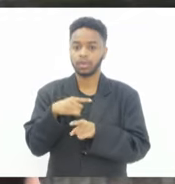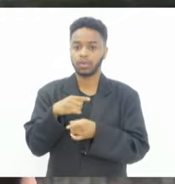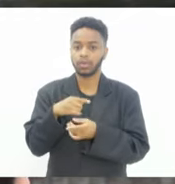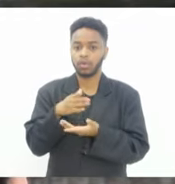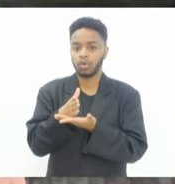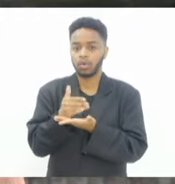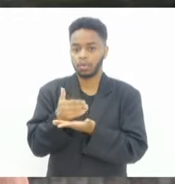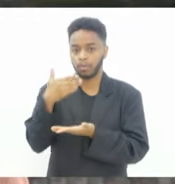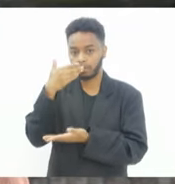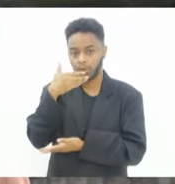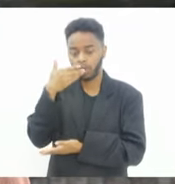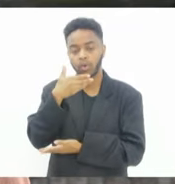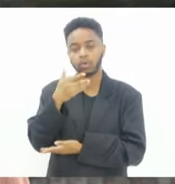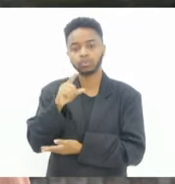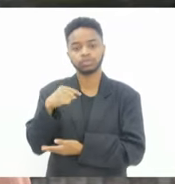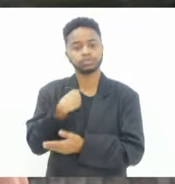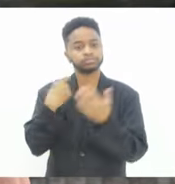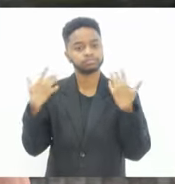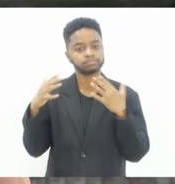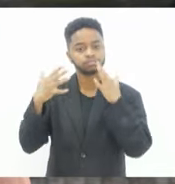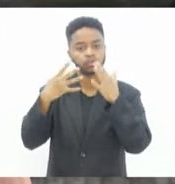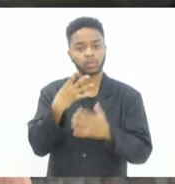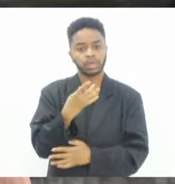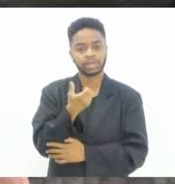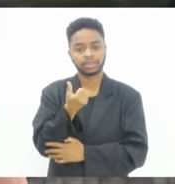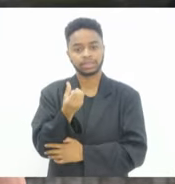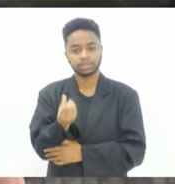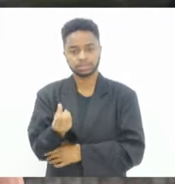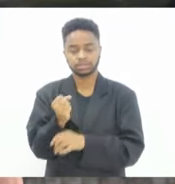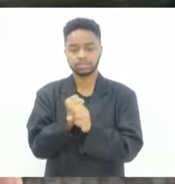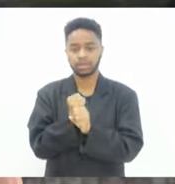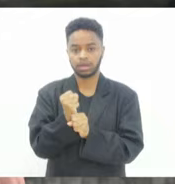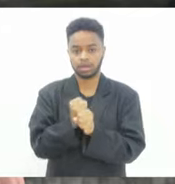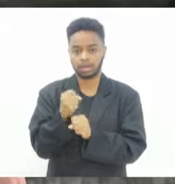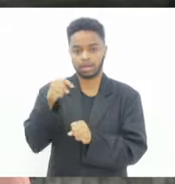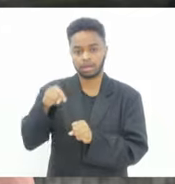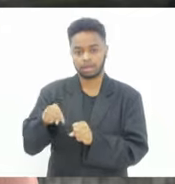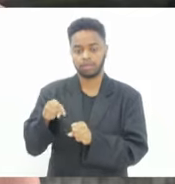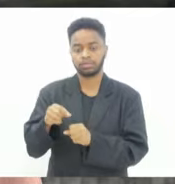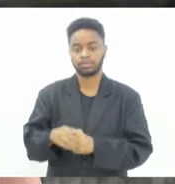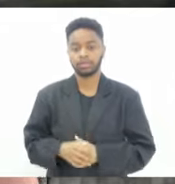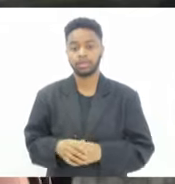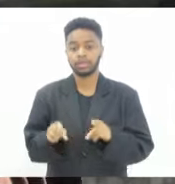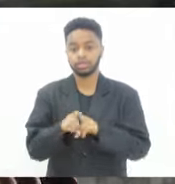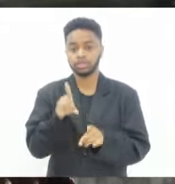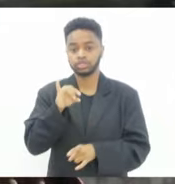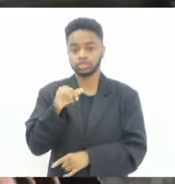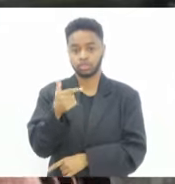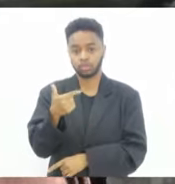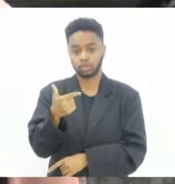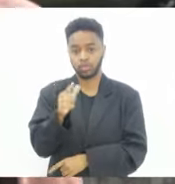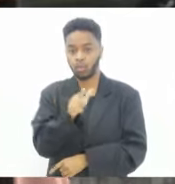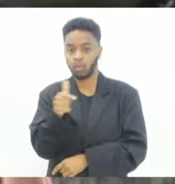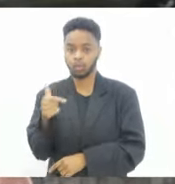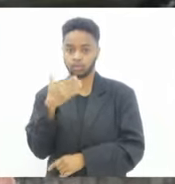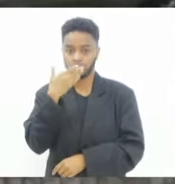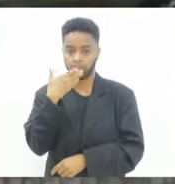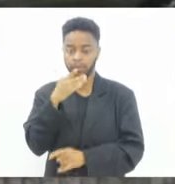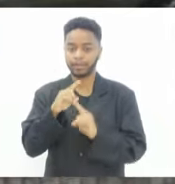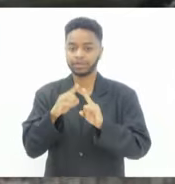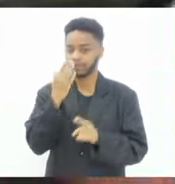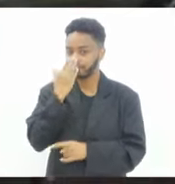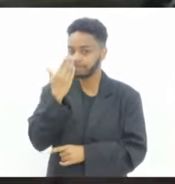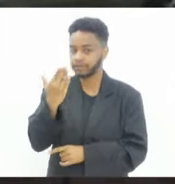nesse espaço, comemorando os 416 anos do convento. No dia 12, outro bolo, dessa vez lá em cima, na frente da